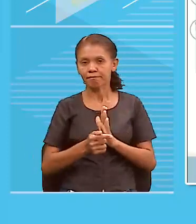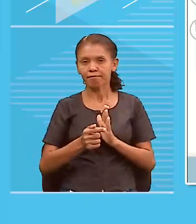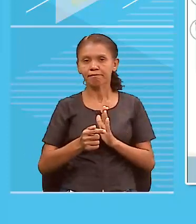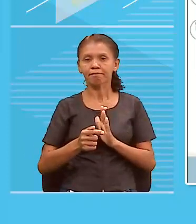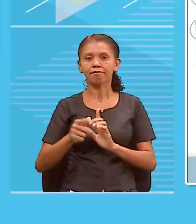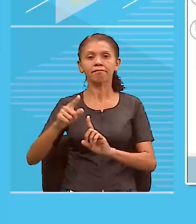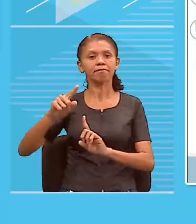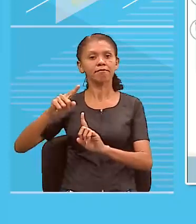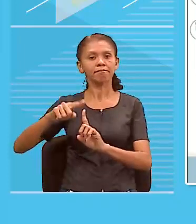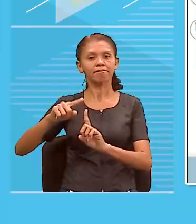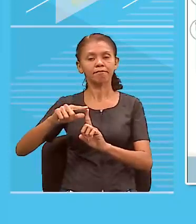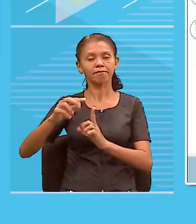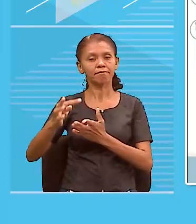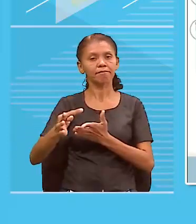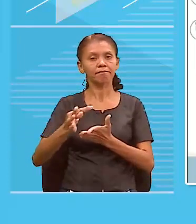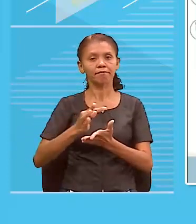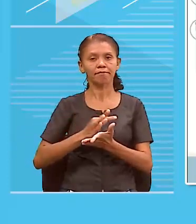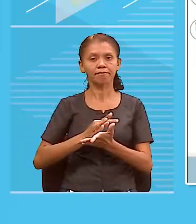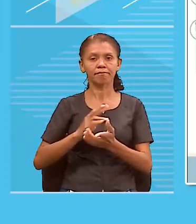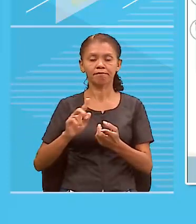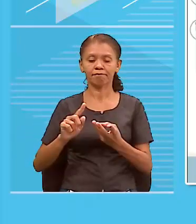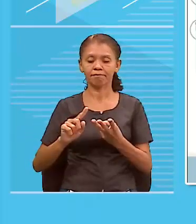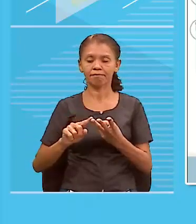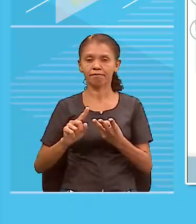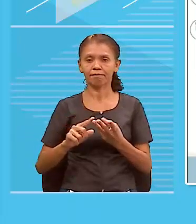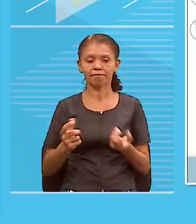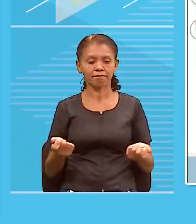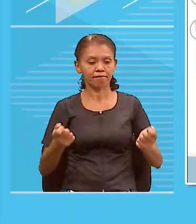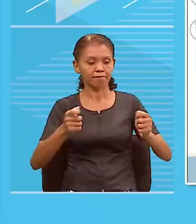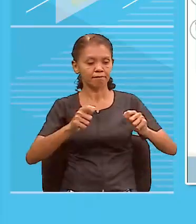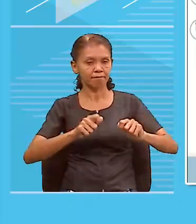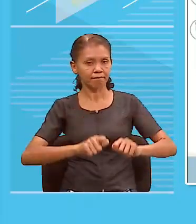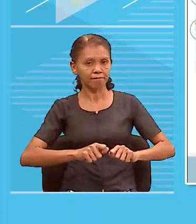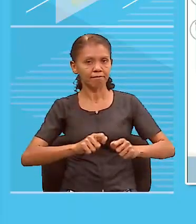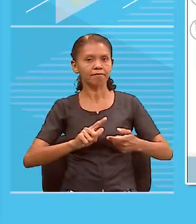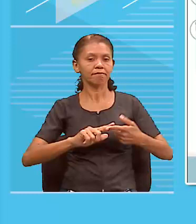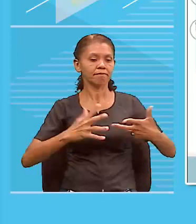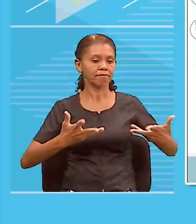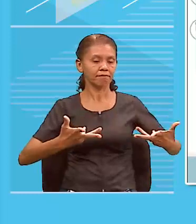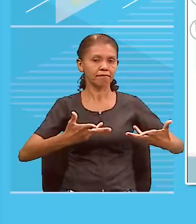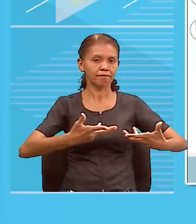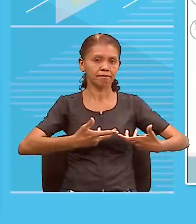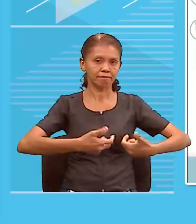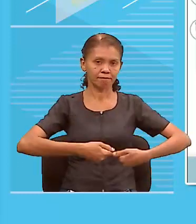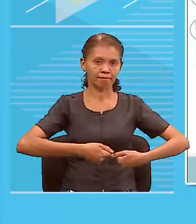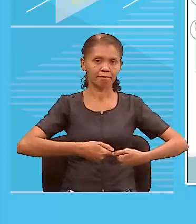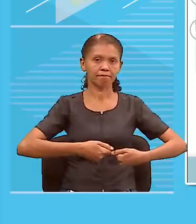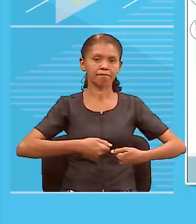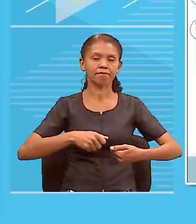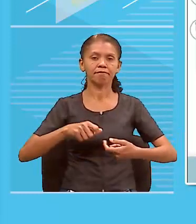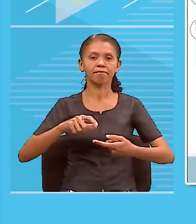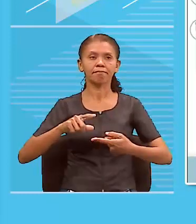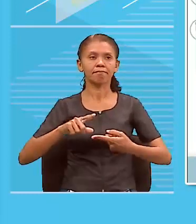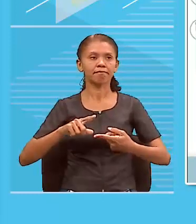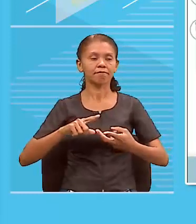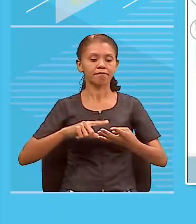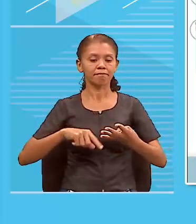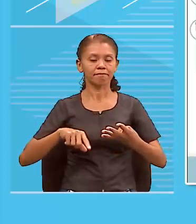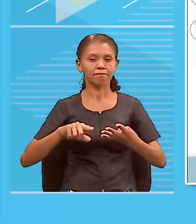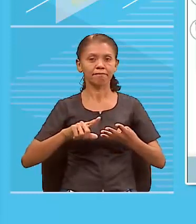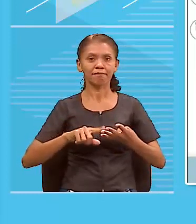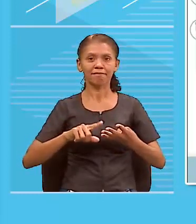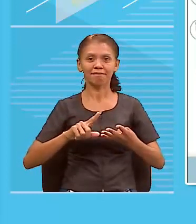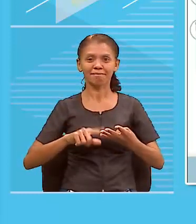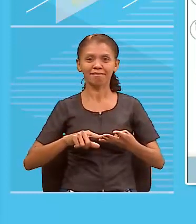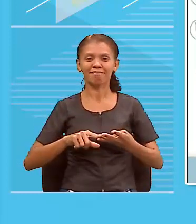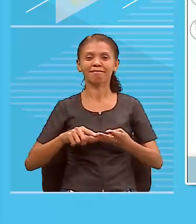e tem lá competência e habilidade e o famoso vamos